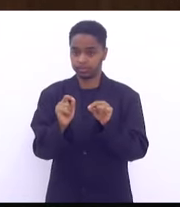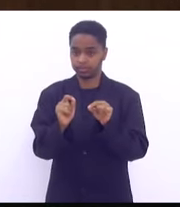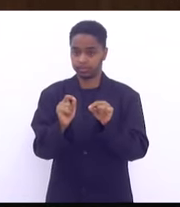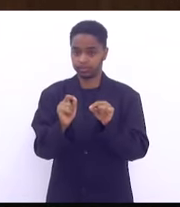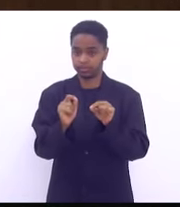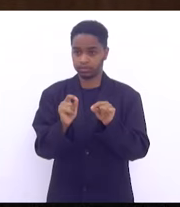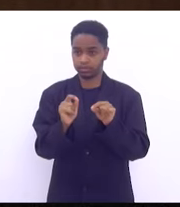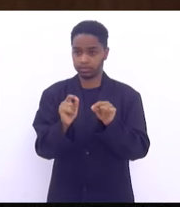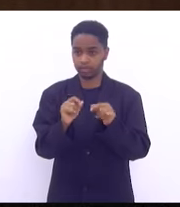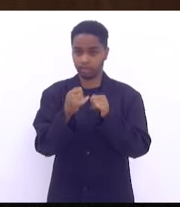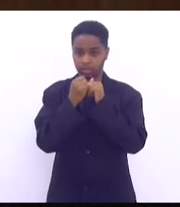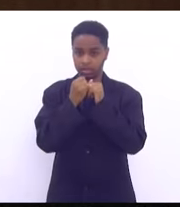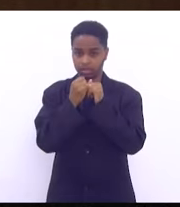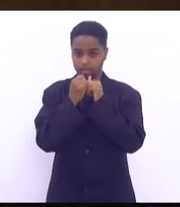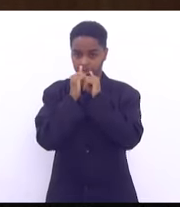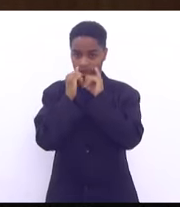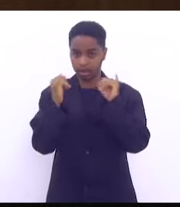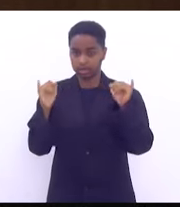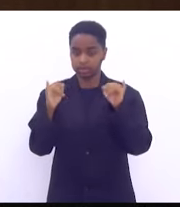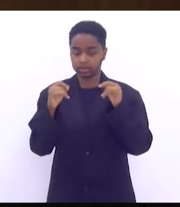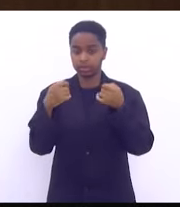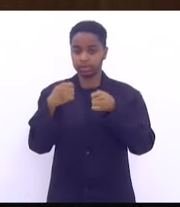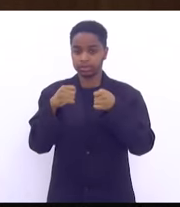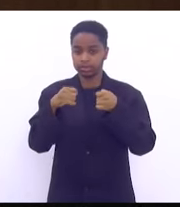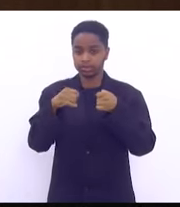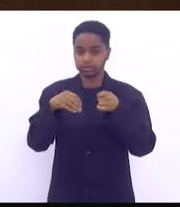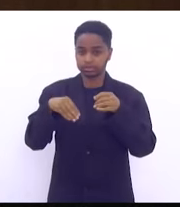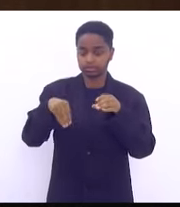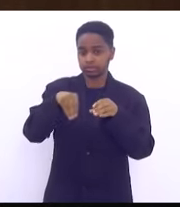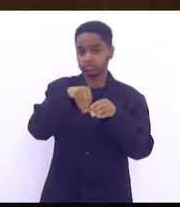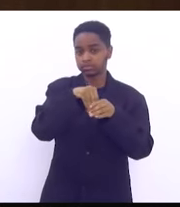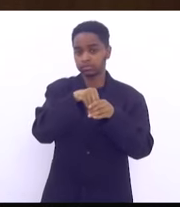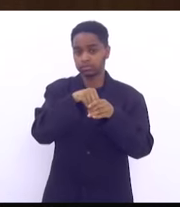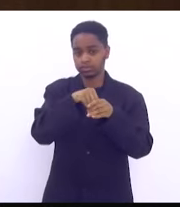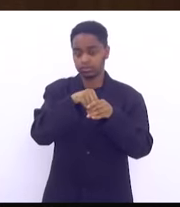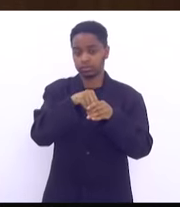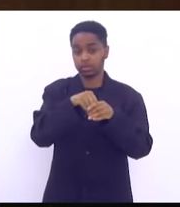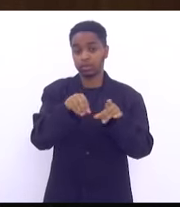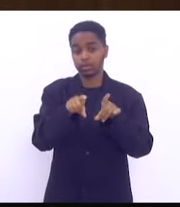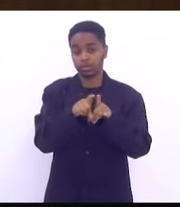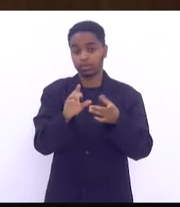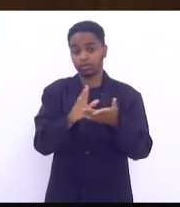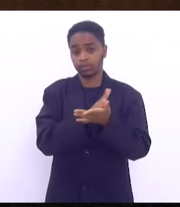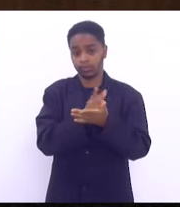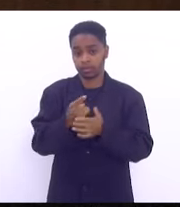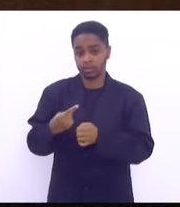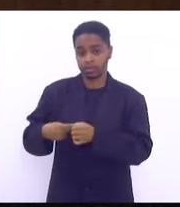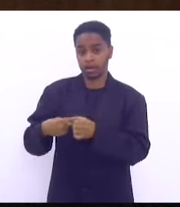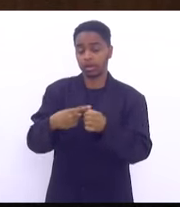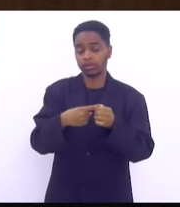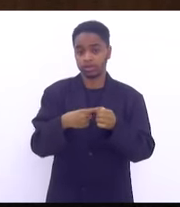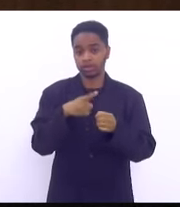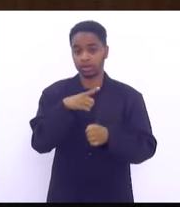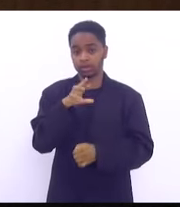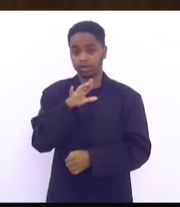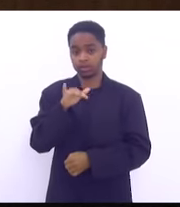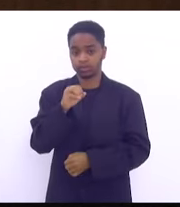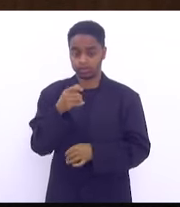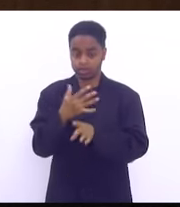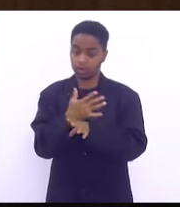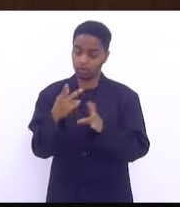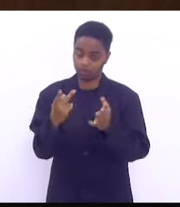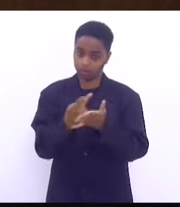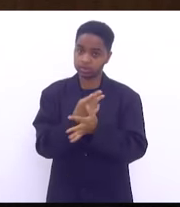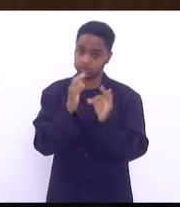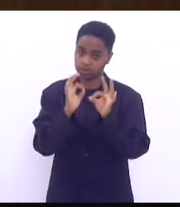toda a rede aérea. E parte disso, em muitos bairros que tiveram Rio Cidade, foi feito.